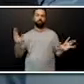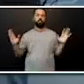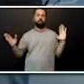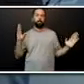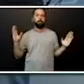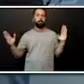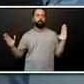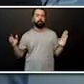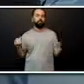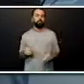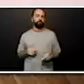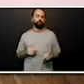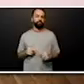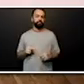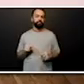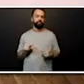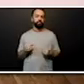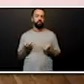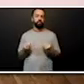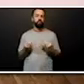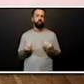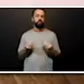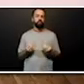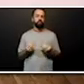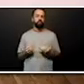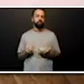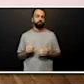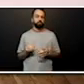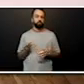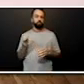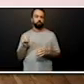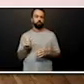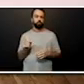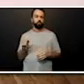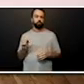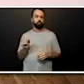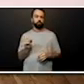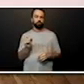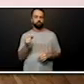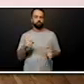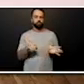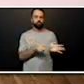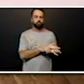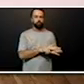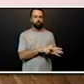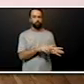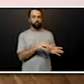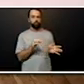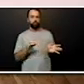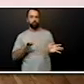basta colocar o sinal de menos antes do número.